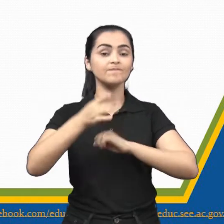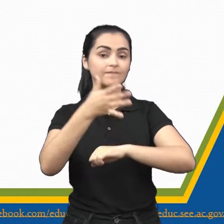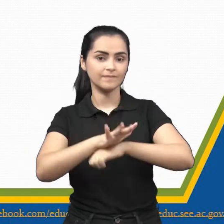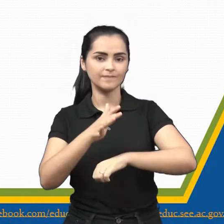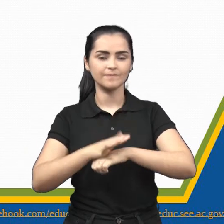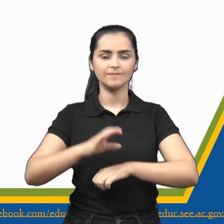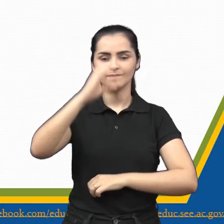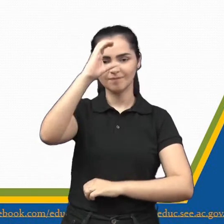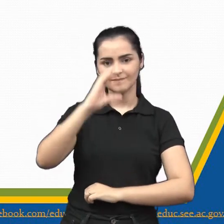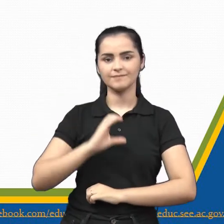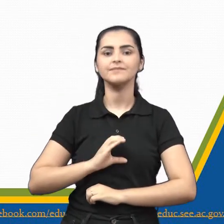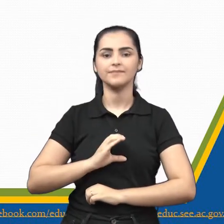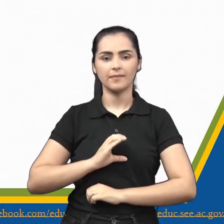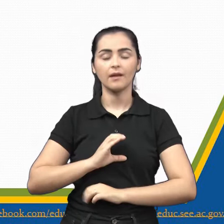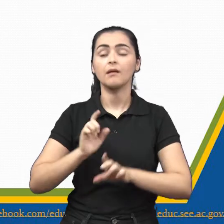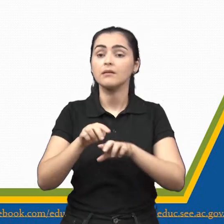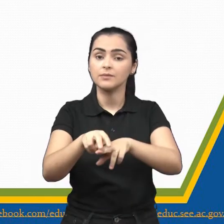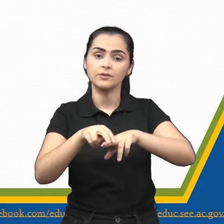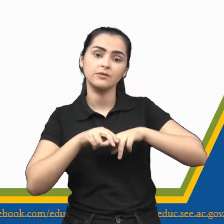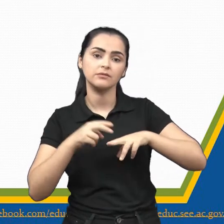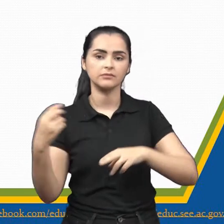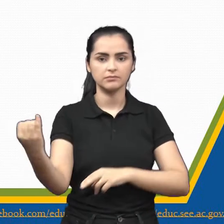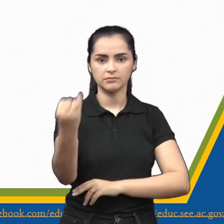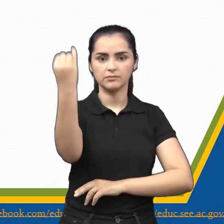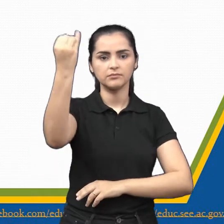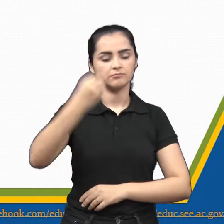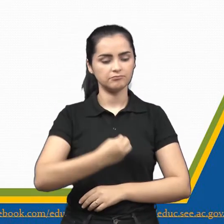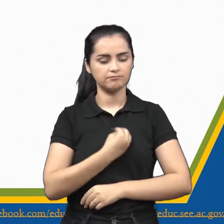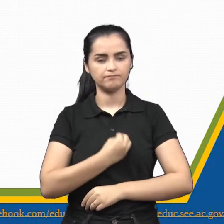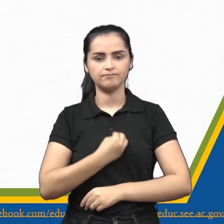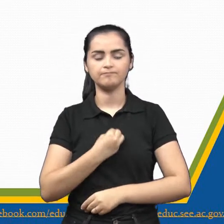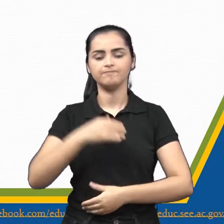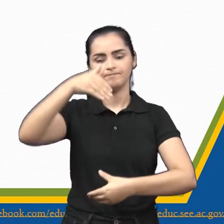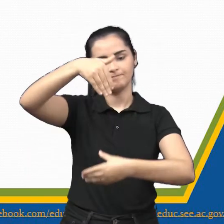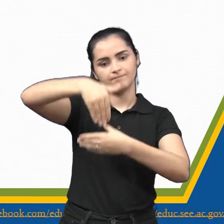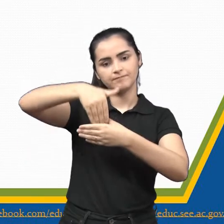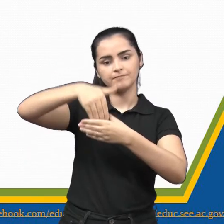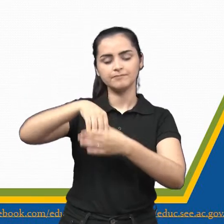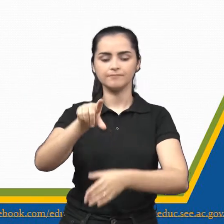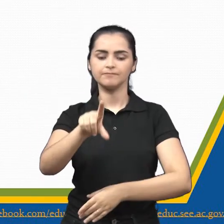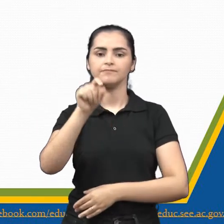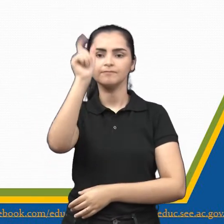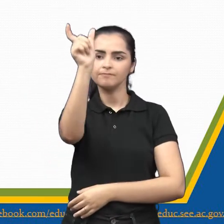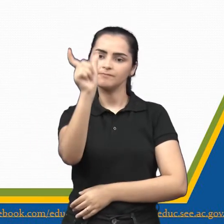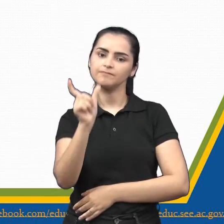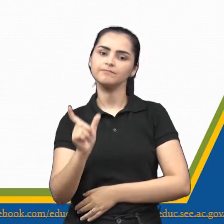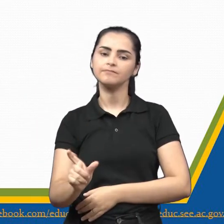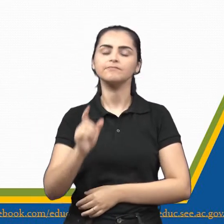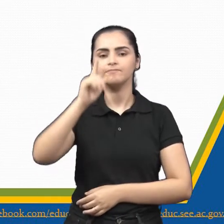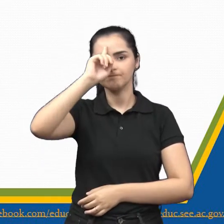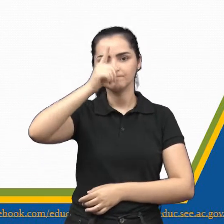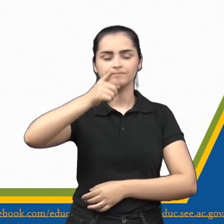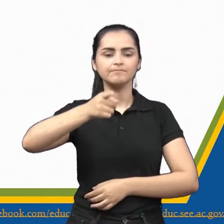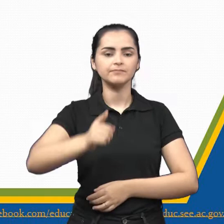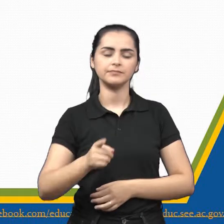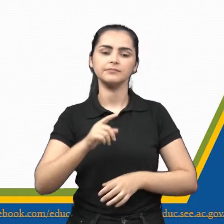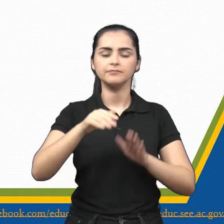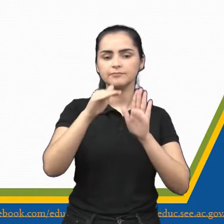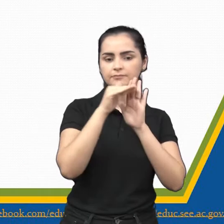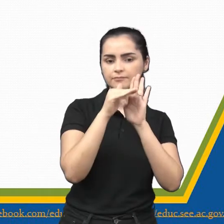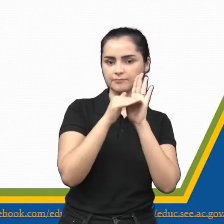dos cidadãos. Por isso é importante participar das eleições escolhendo um candidato que defenda